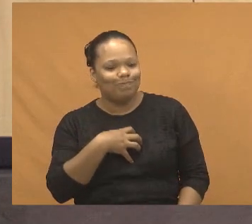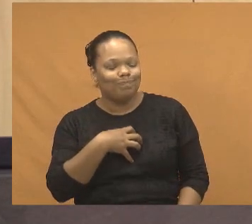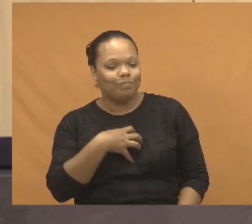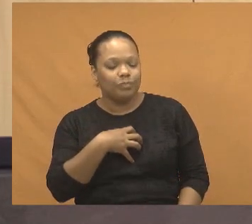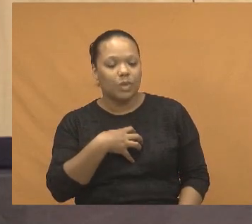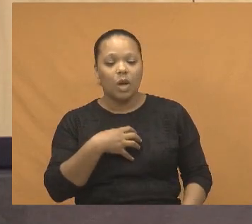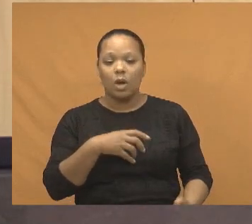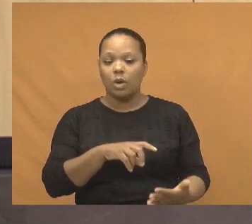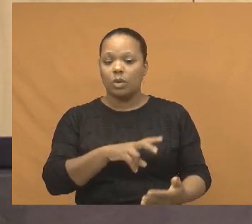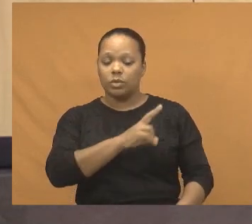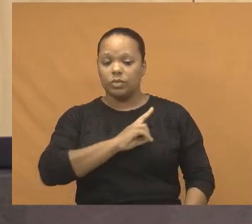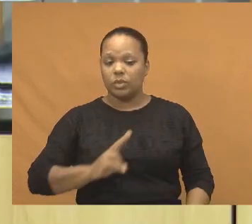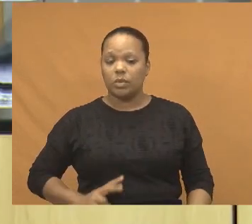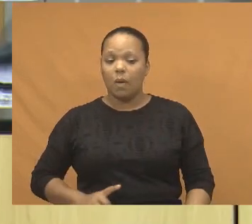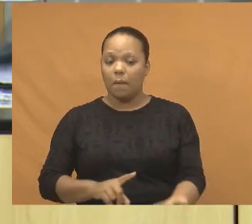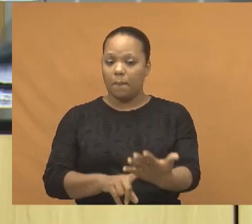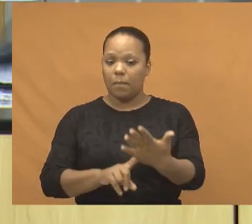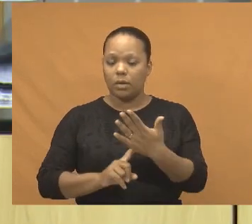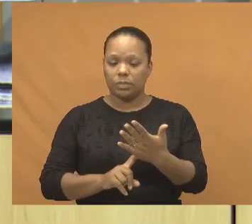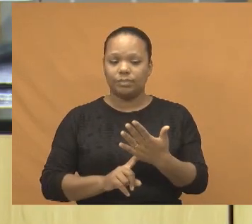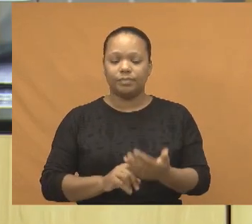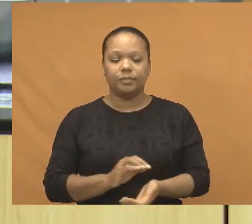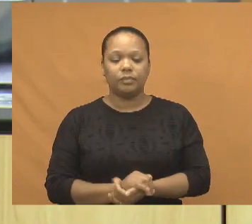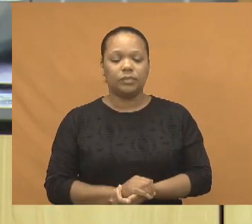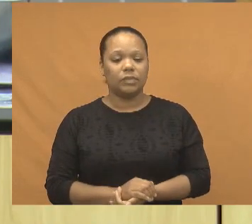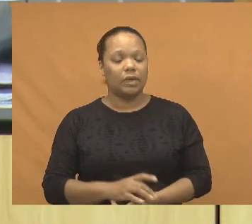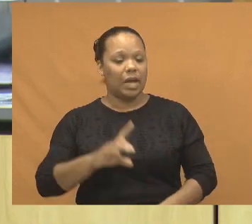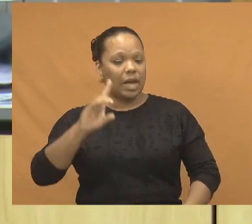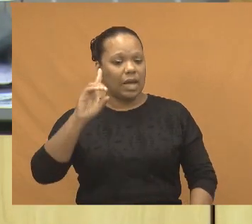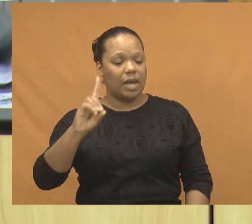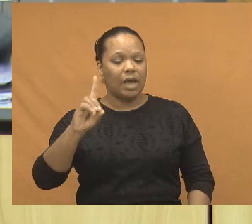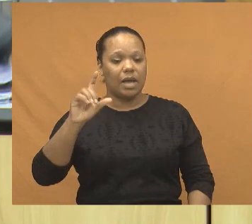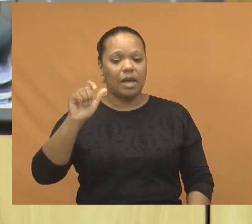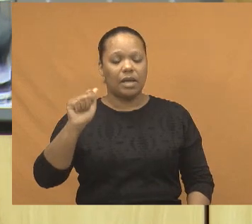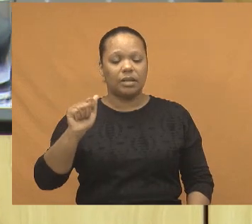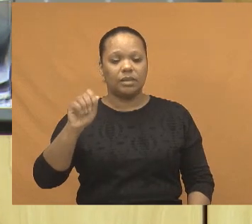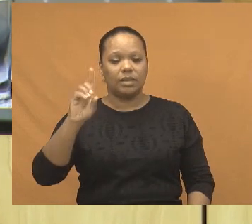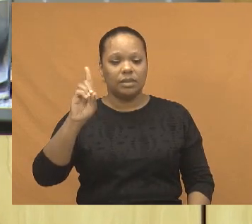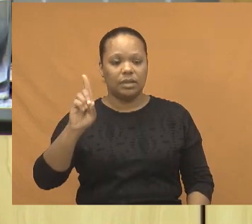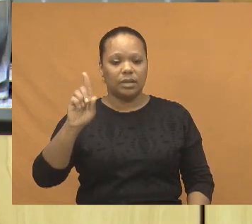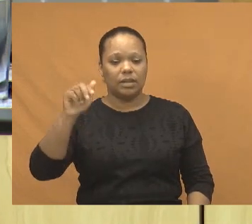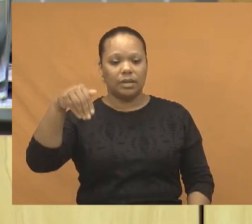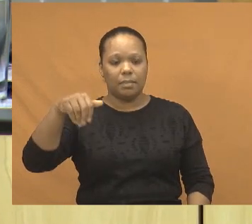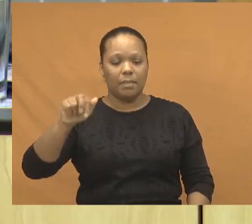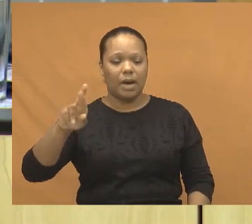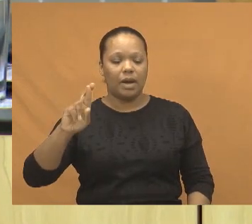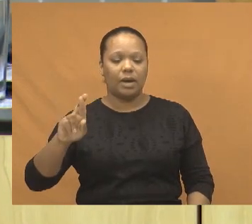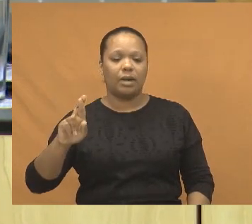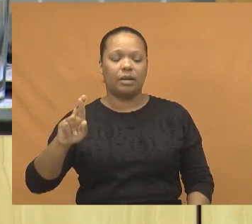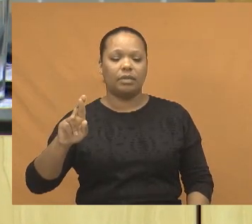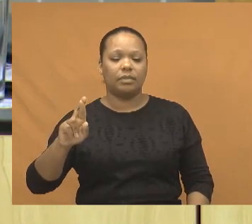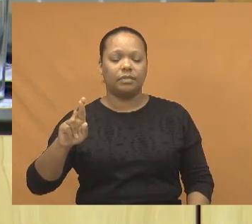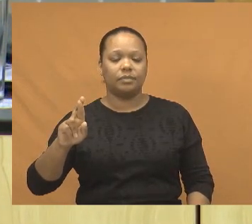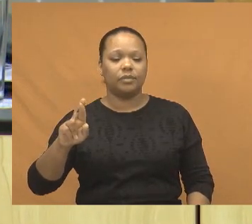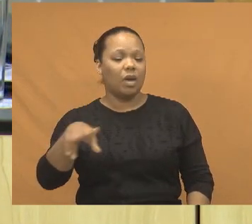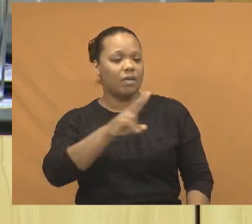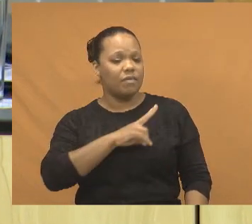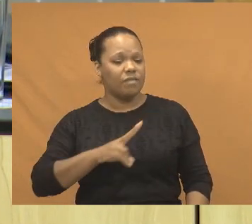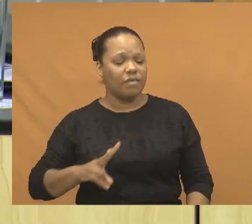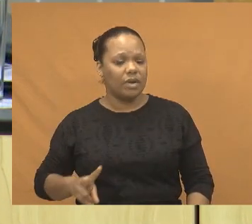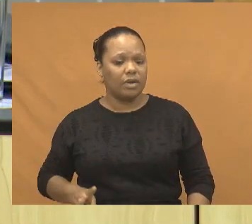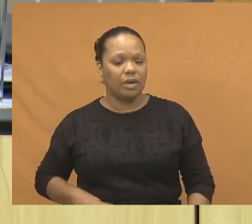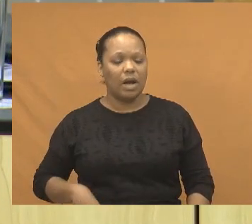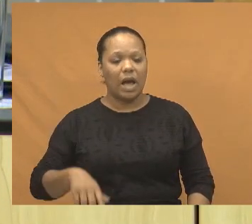vereadores. Votos de pesar. Dagmar Nascimento da Silva, formulado pelo